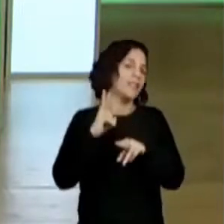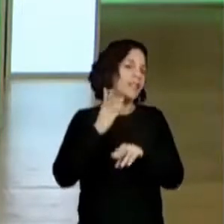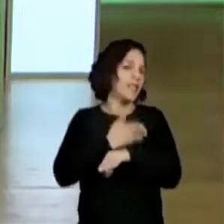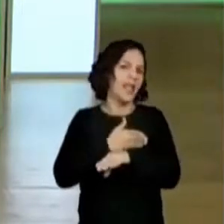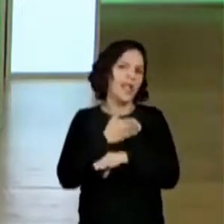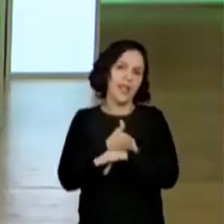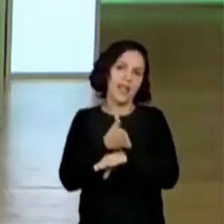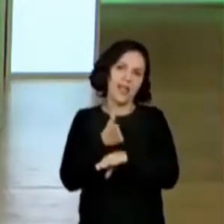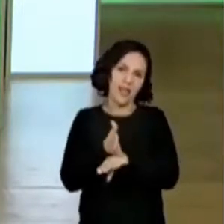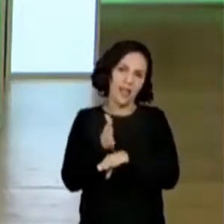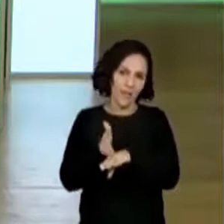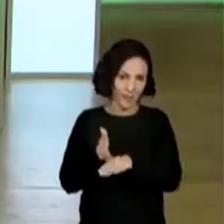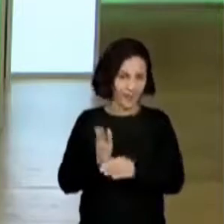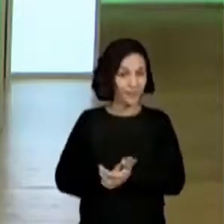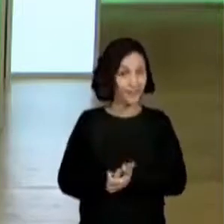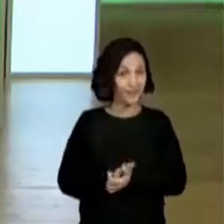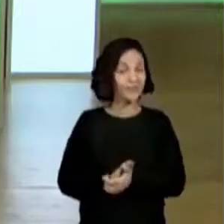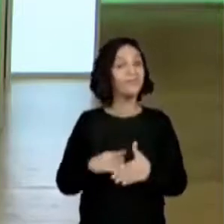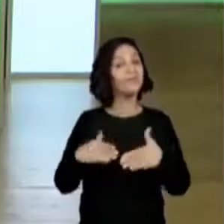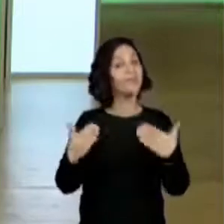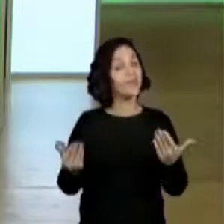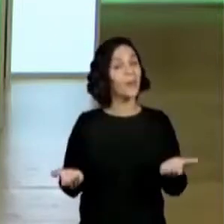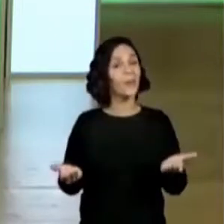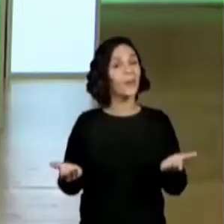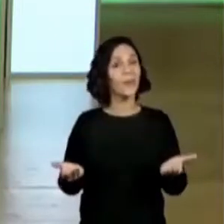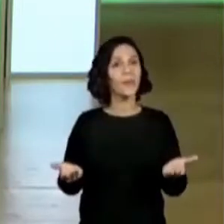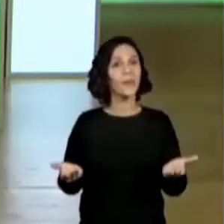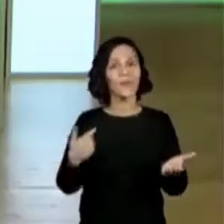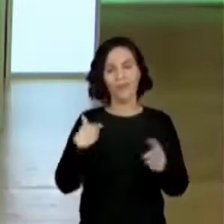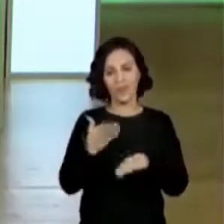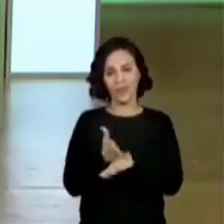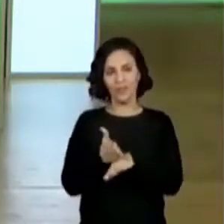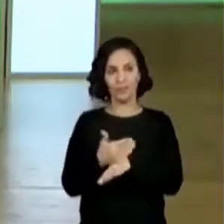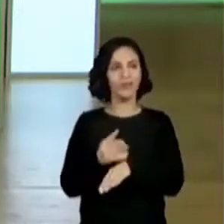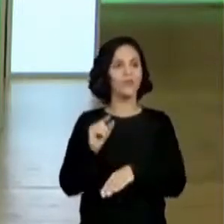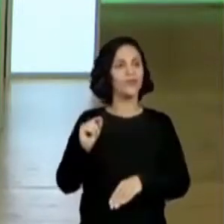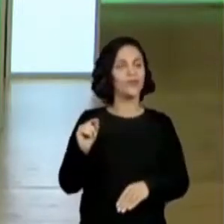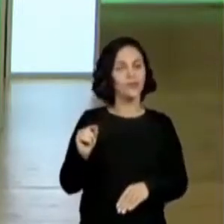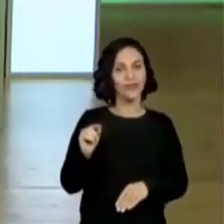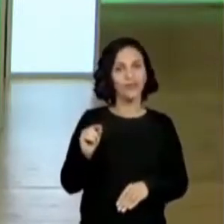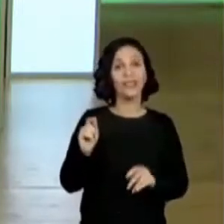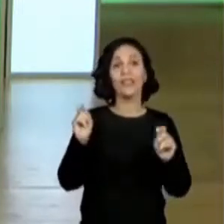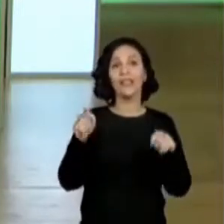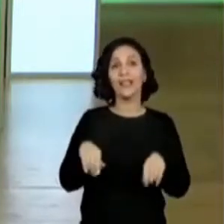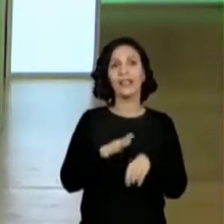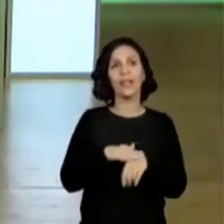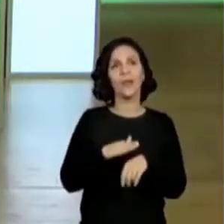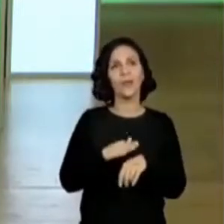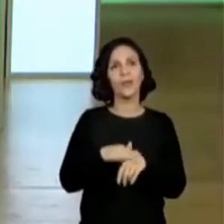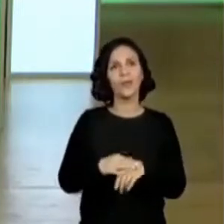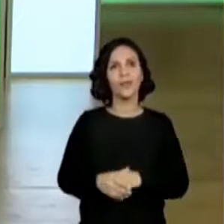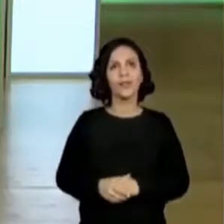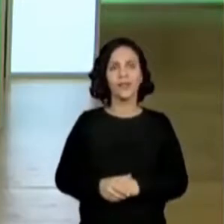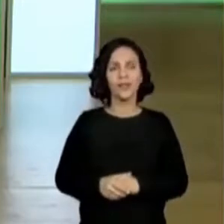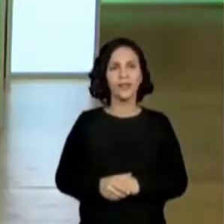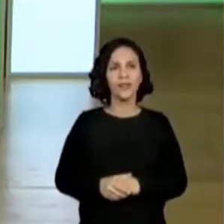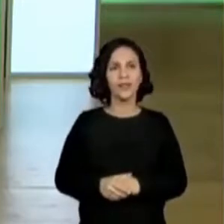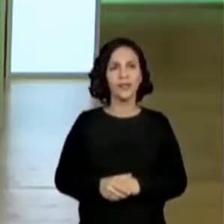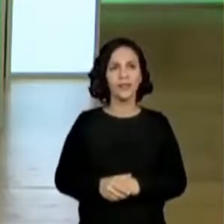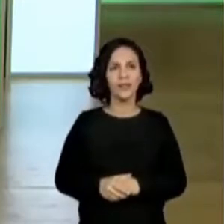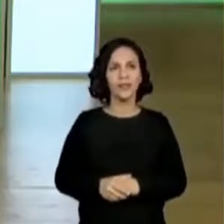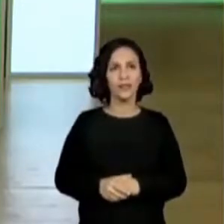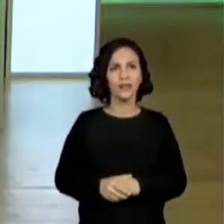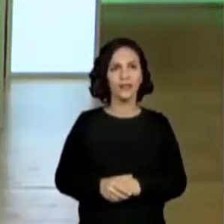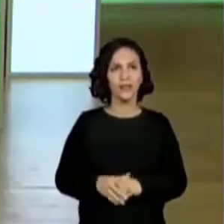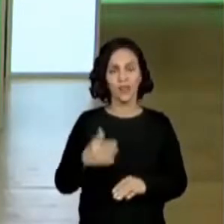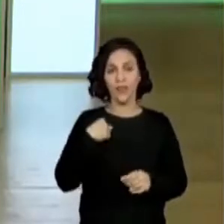tempo todo. E já vou até antecipar aqui um pouquinho, acho que dá tempo... Só da gente olhar,